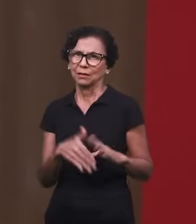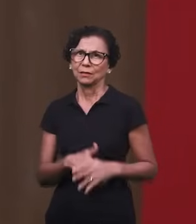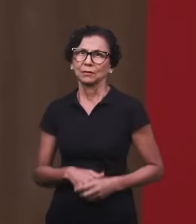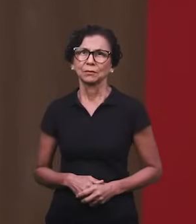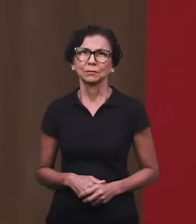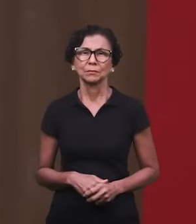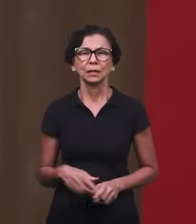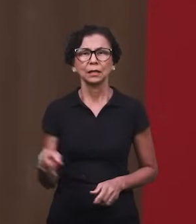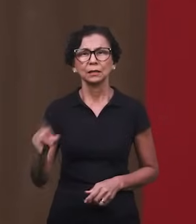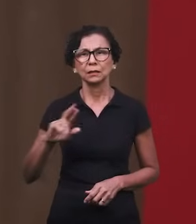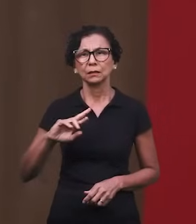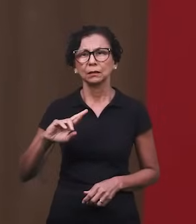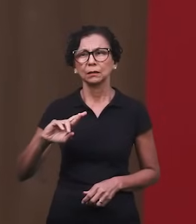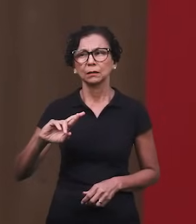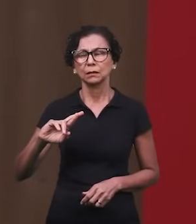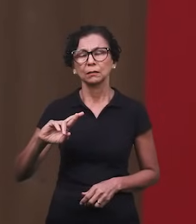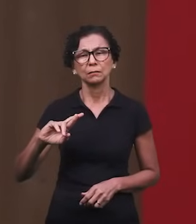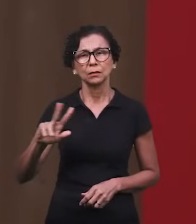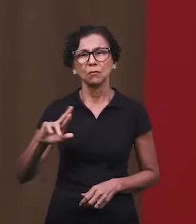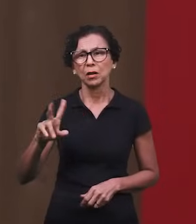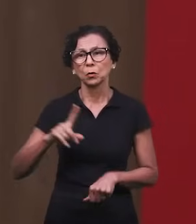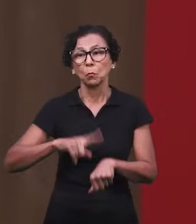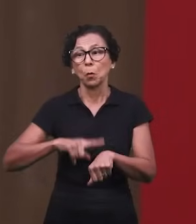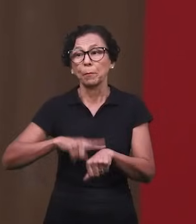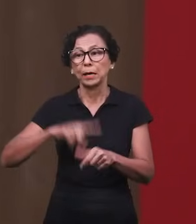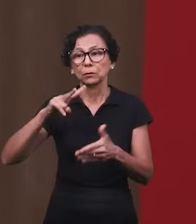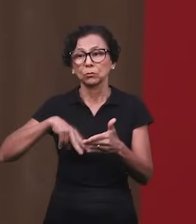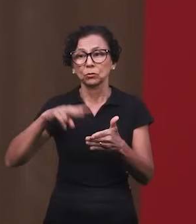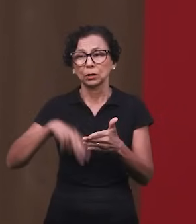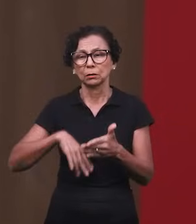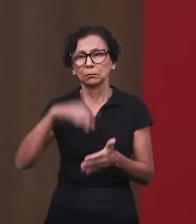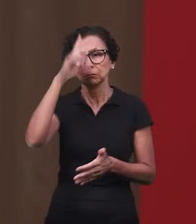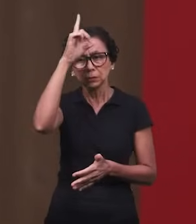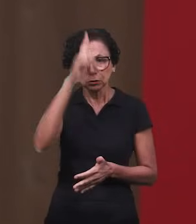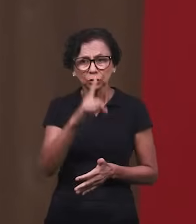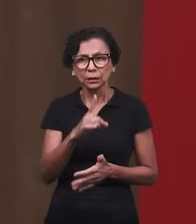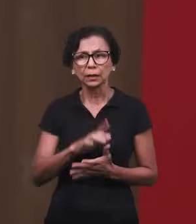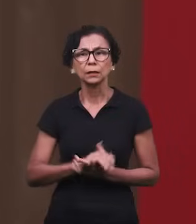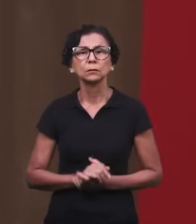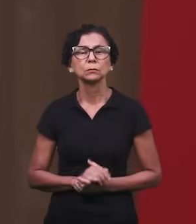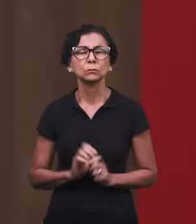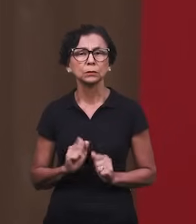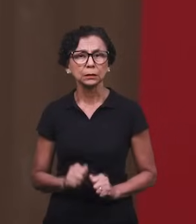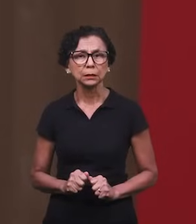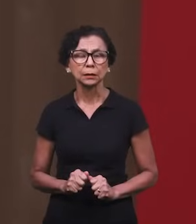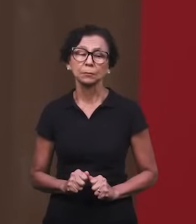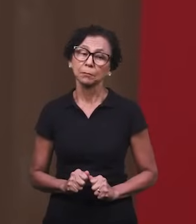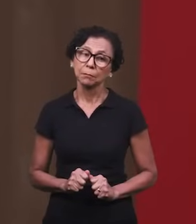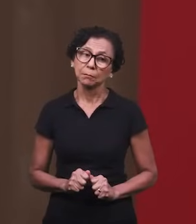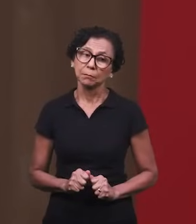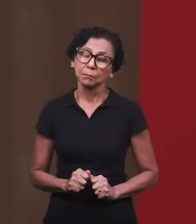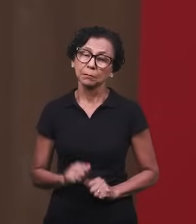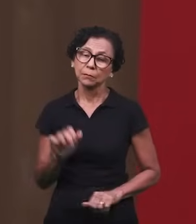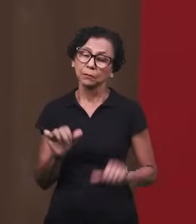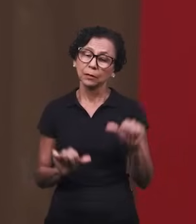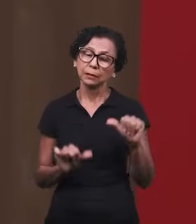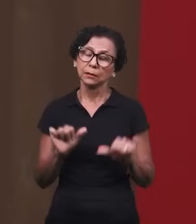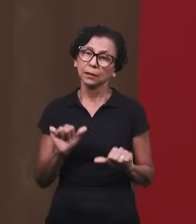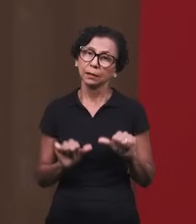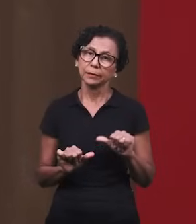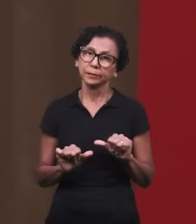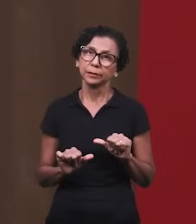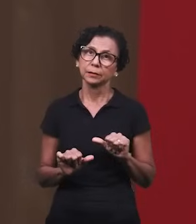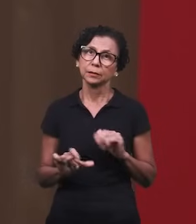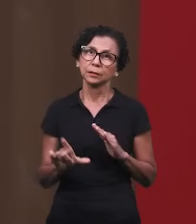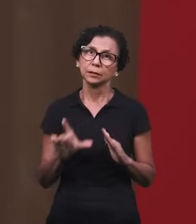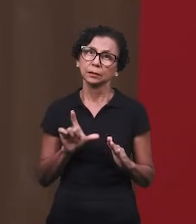momento de ler a Bíblia. Eu tenho o direito de ler a Bíblia a qualquer momento, mas eu tenho que fazer as coisas com equilíbrio. Diria